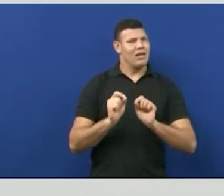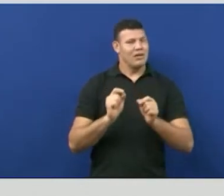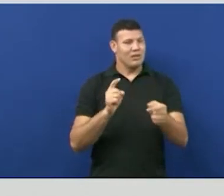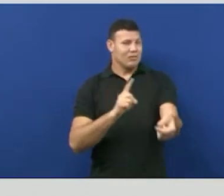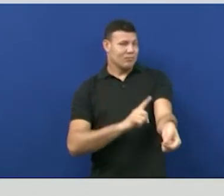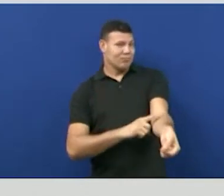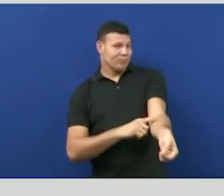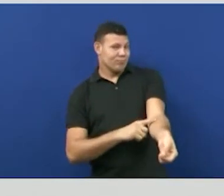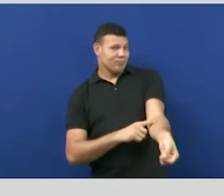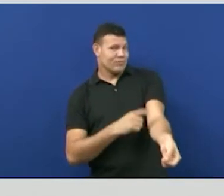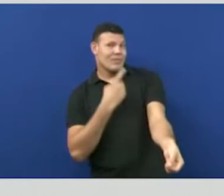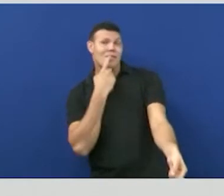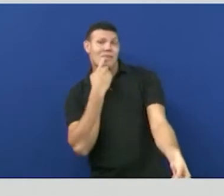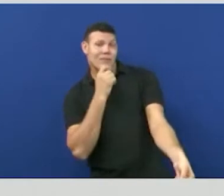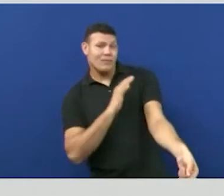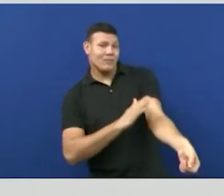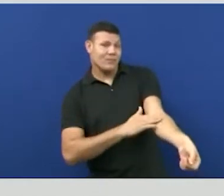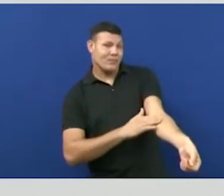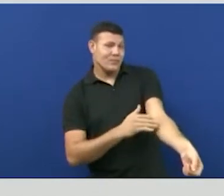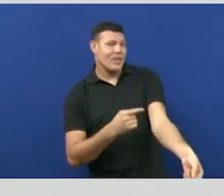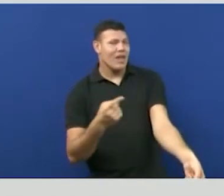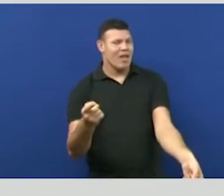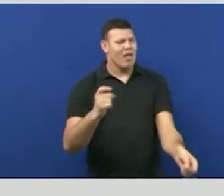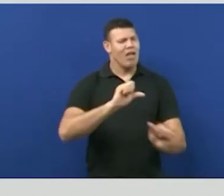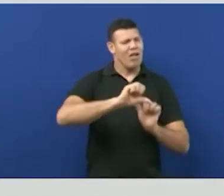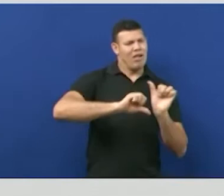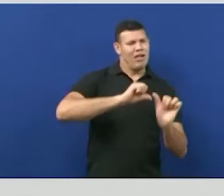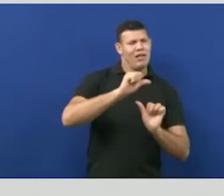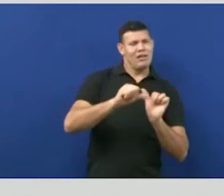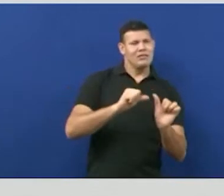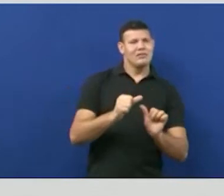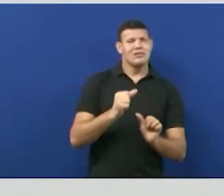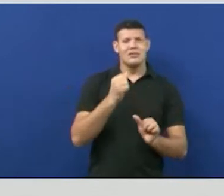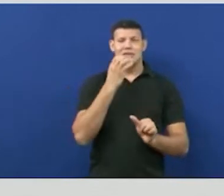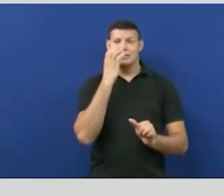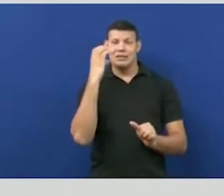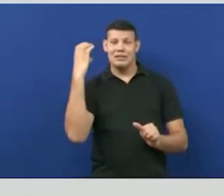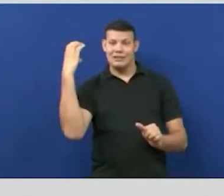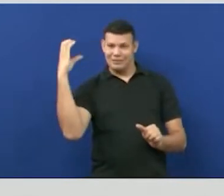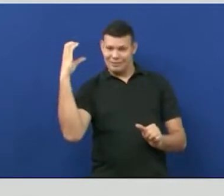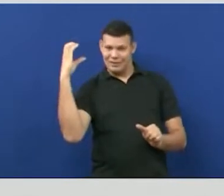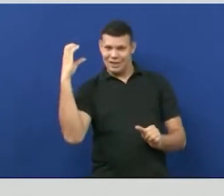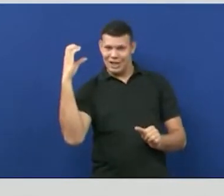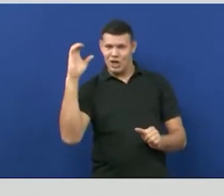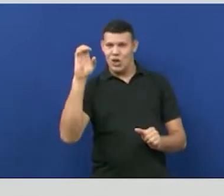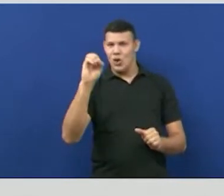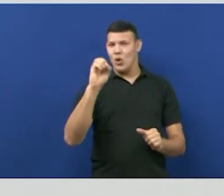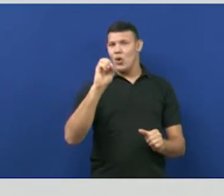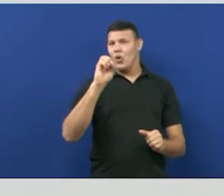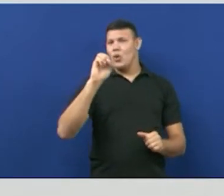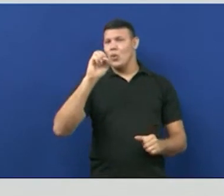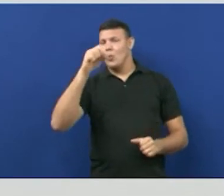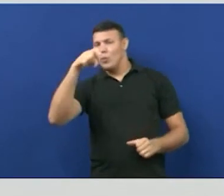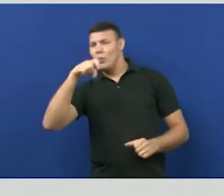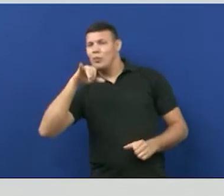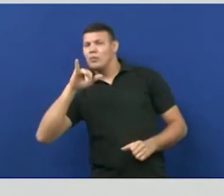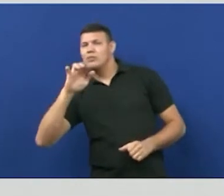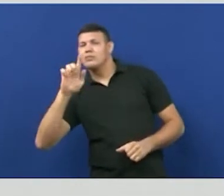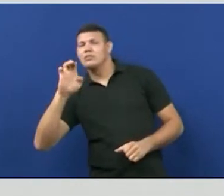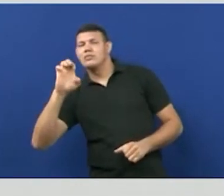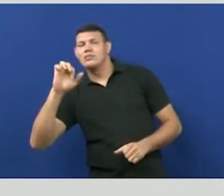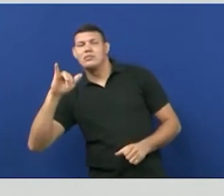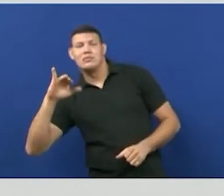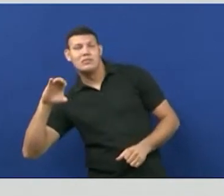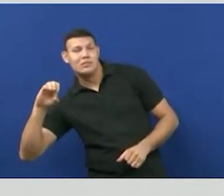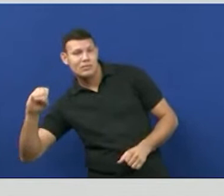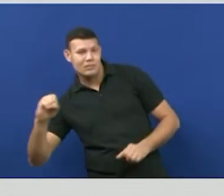de gás carbônico vai trocar todo esse gás carbônico por oxigênio e vai mandar o oxigênio para o nosso